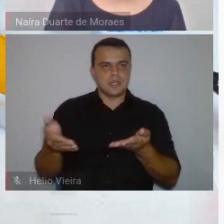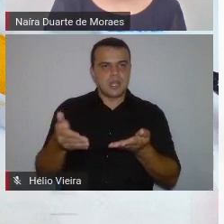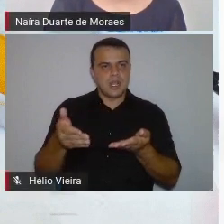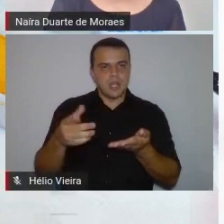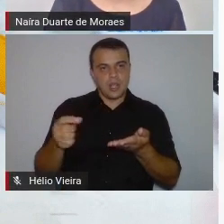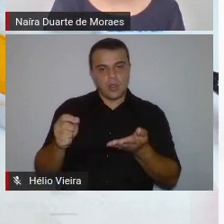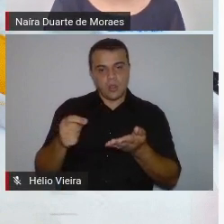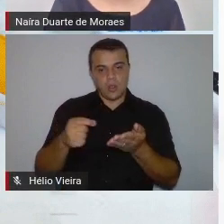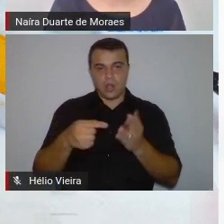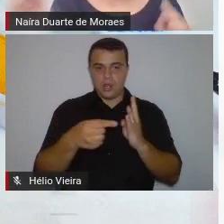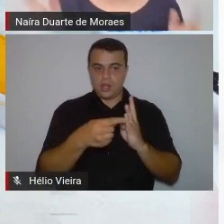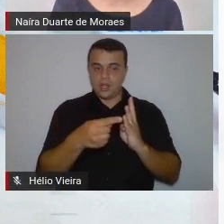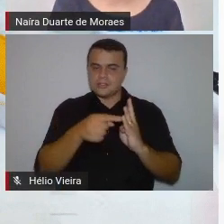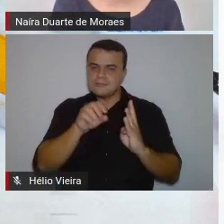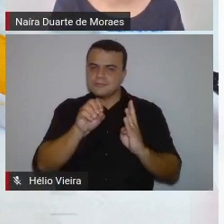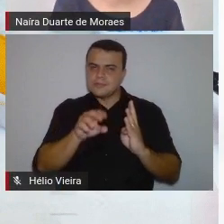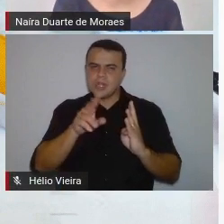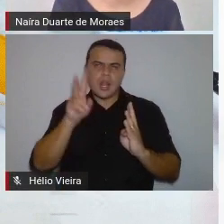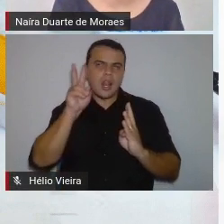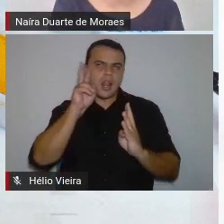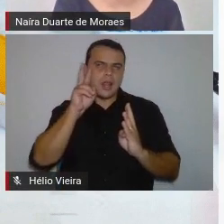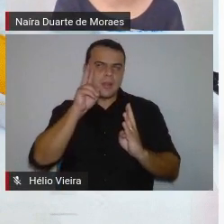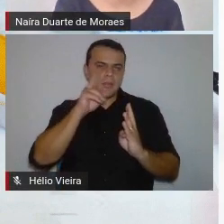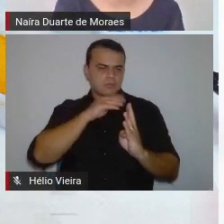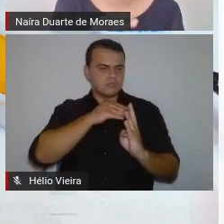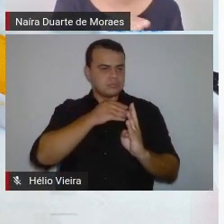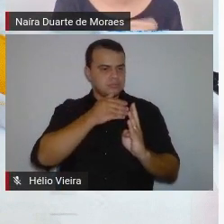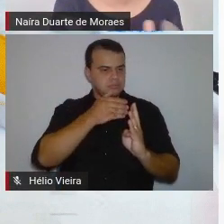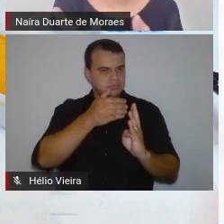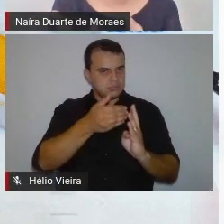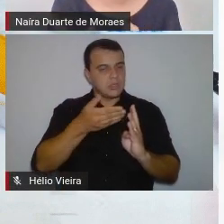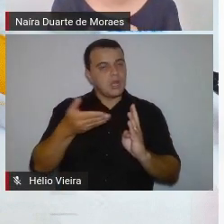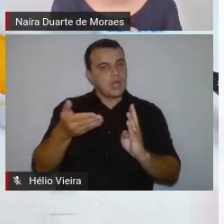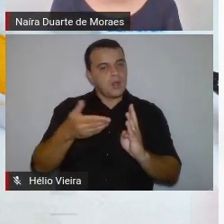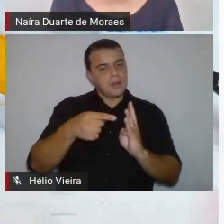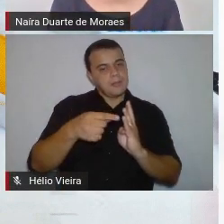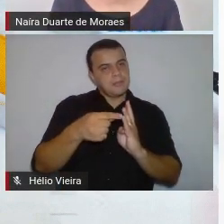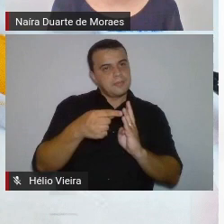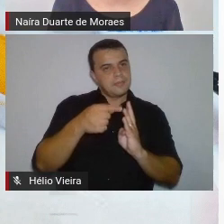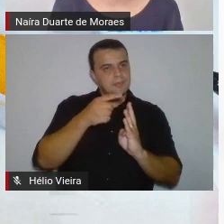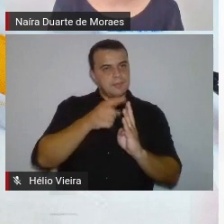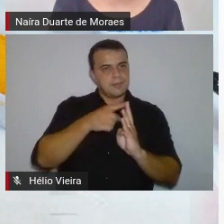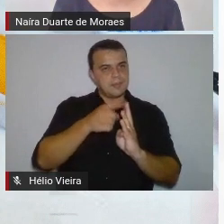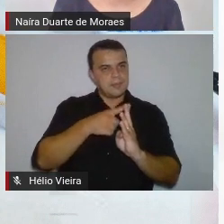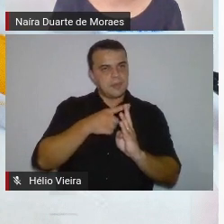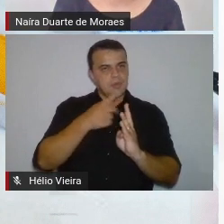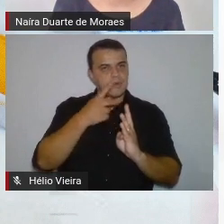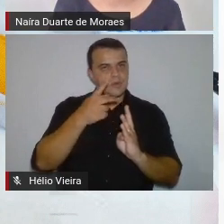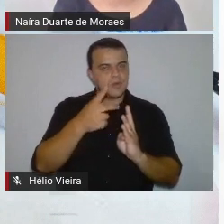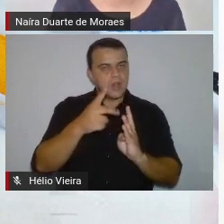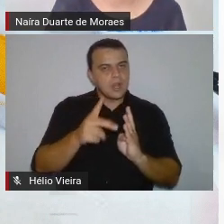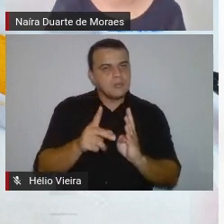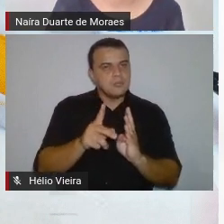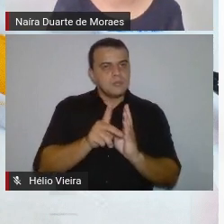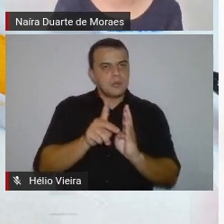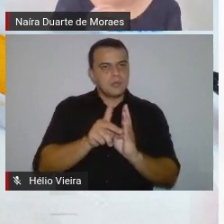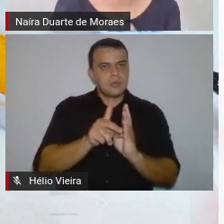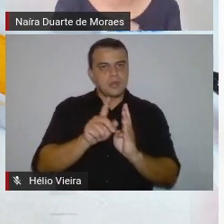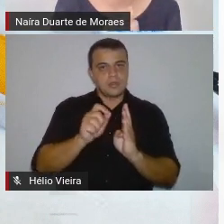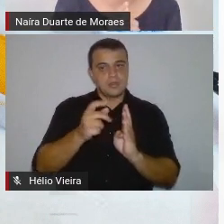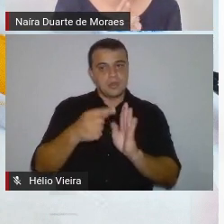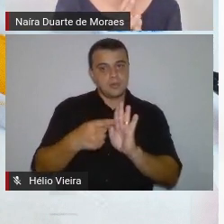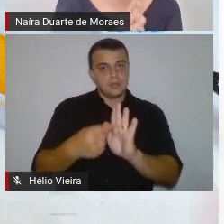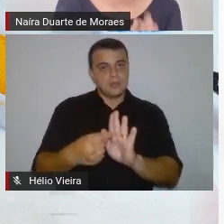episódio relembrando um pouquinho do que a gente fez nos anteriores. Então, esse primeiro aqui, parte do PPT, ele vai